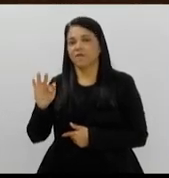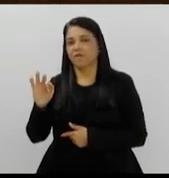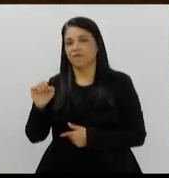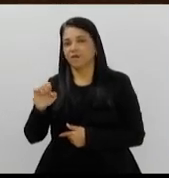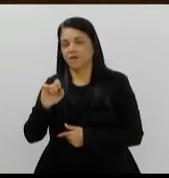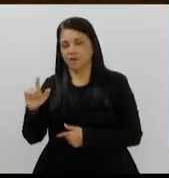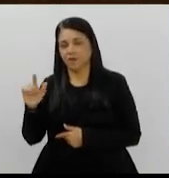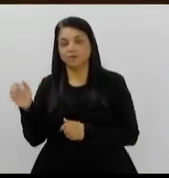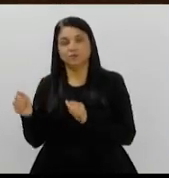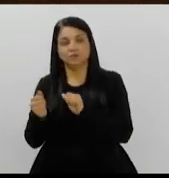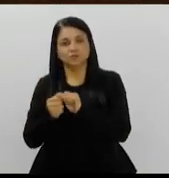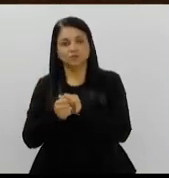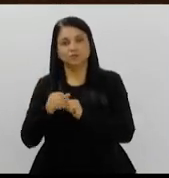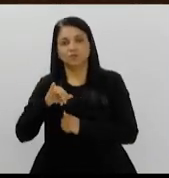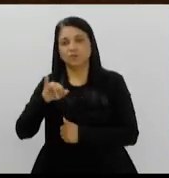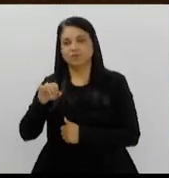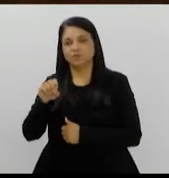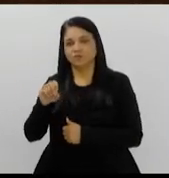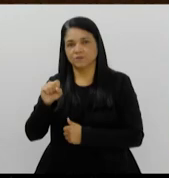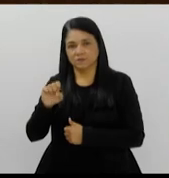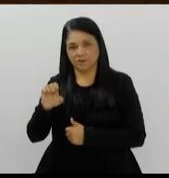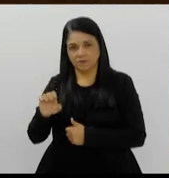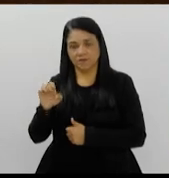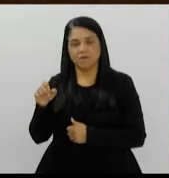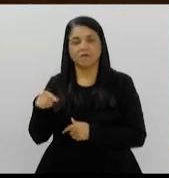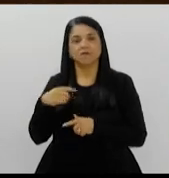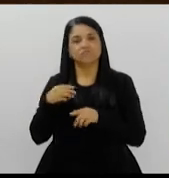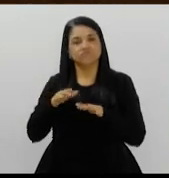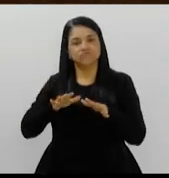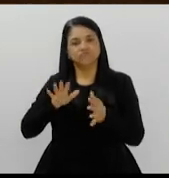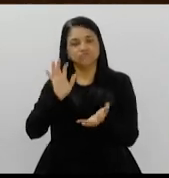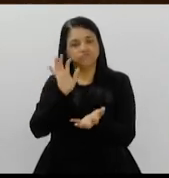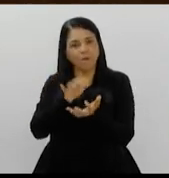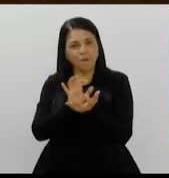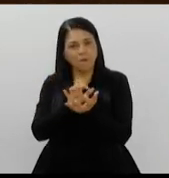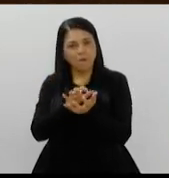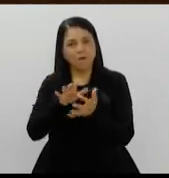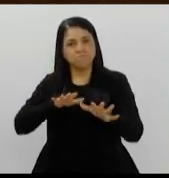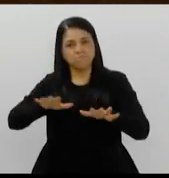com José Marcelo, estar lá em Jacarepaguá.